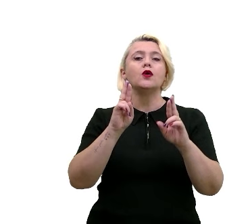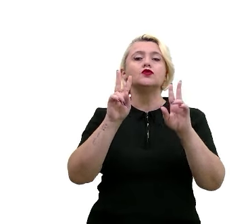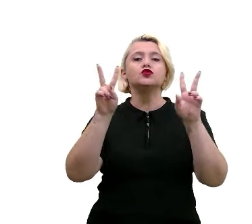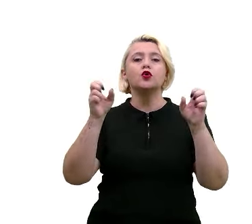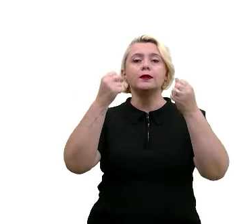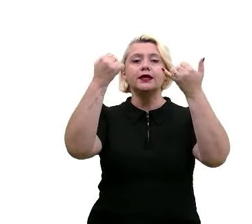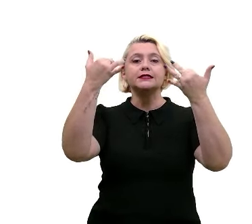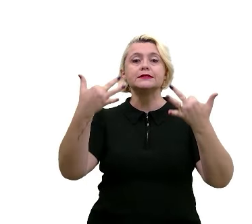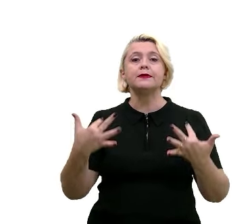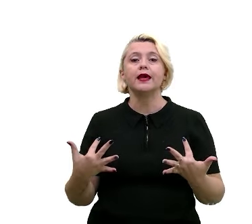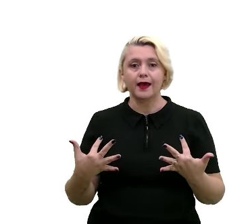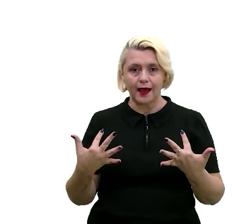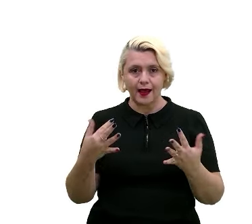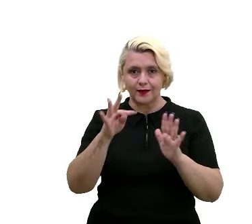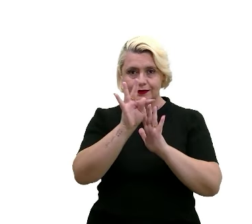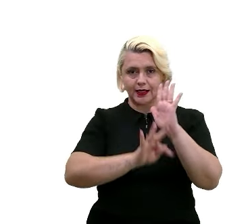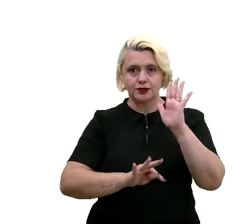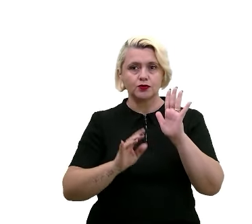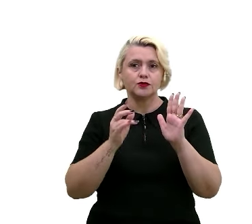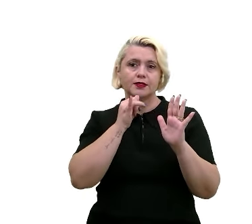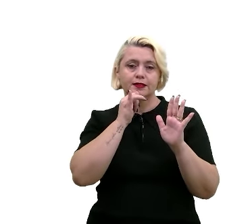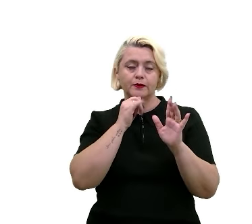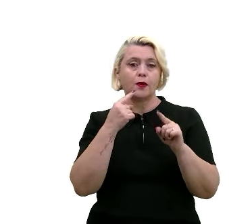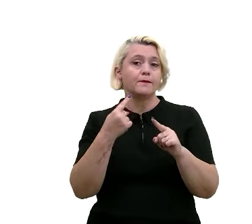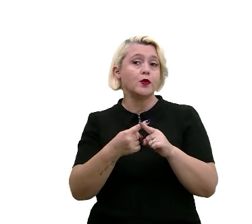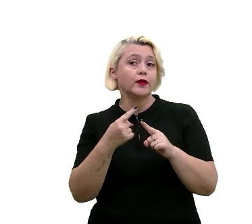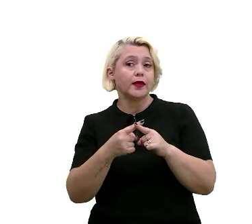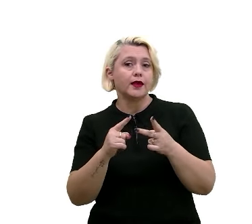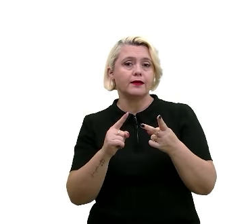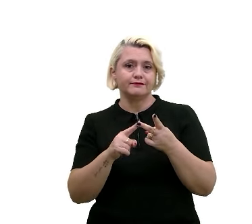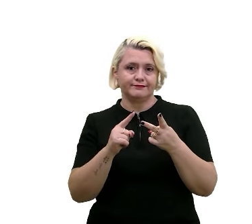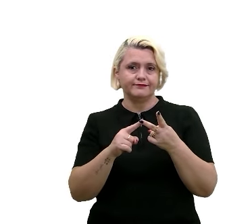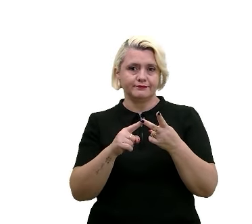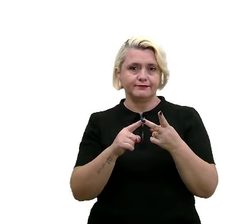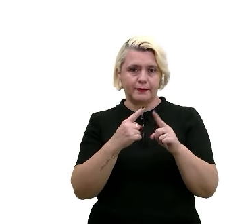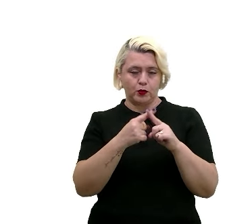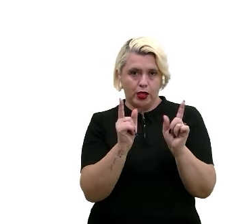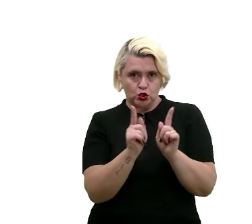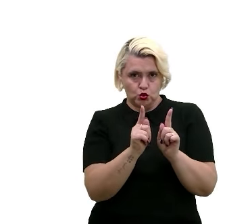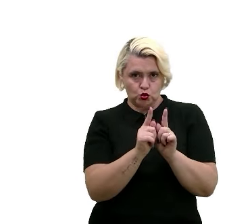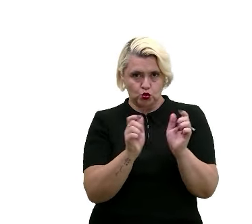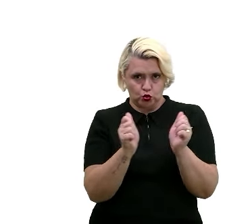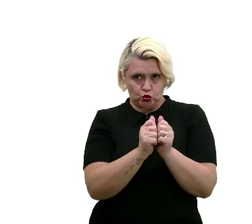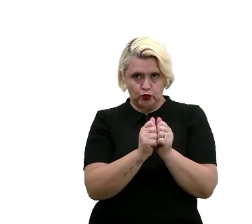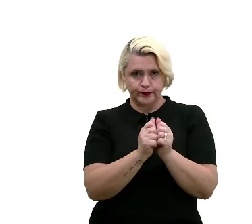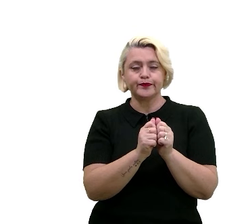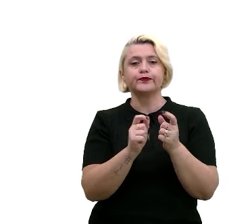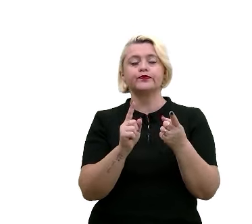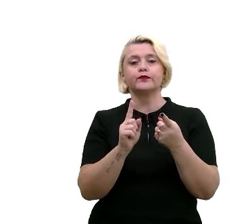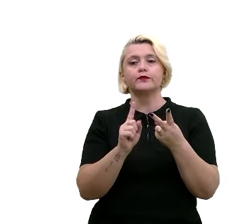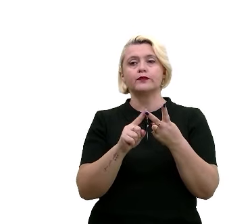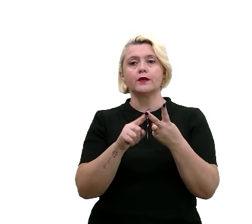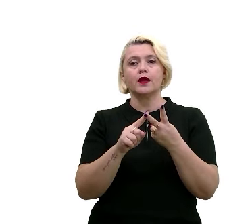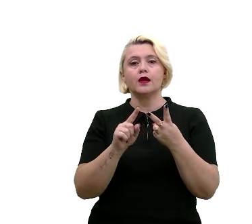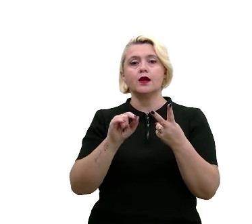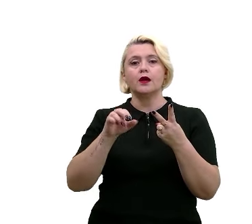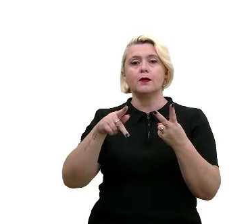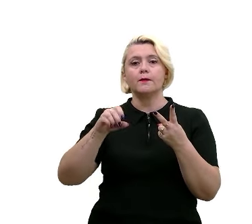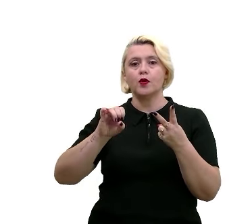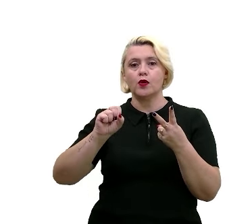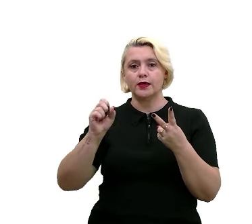explicação no texto, como as palavrinhas porque, junto, tá? Juntinho e sem acento,